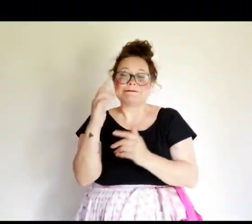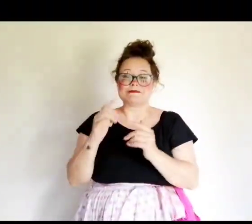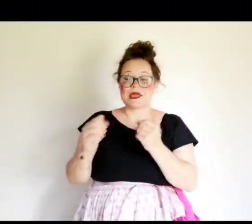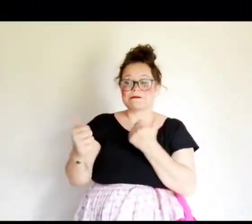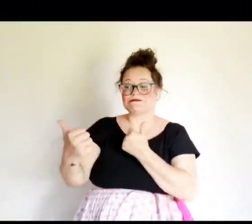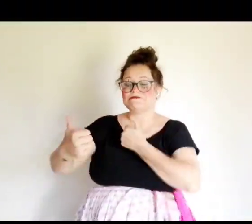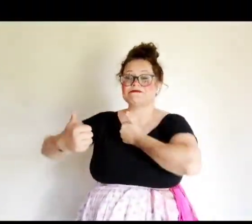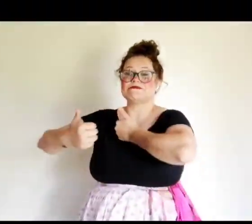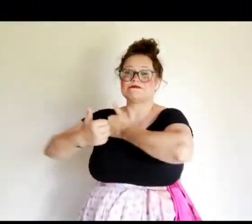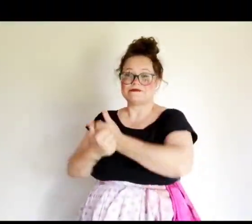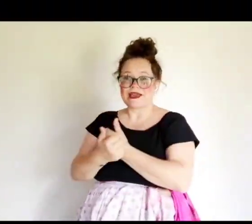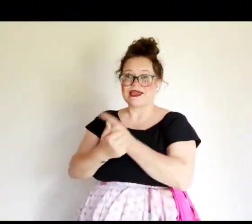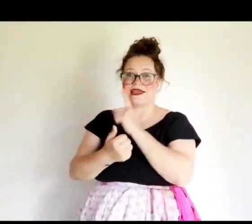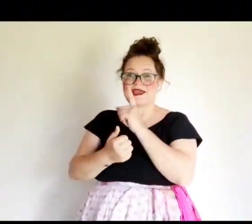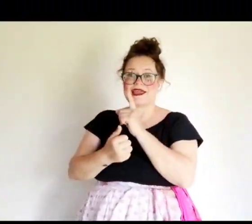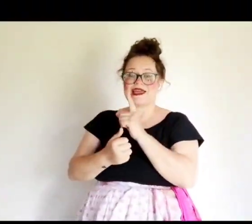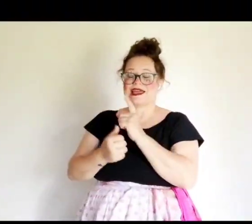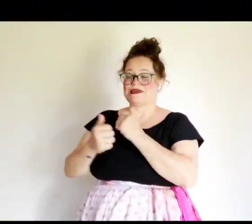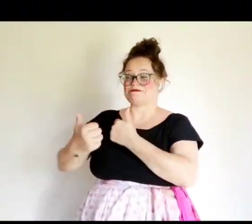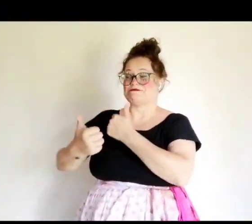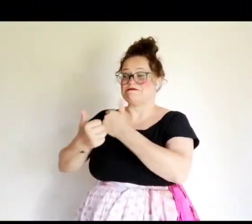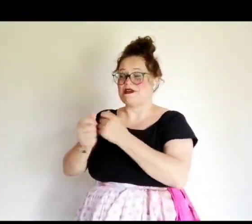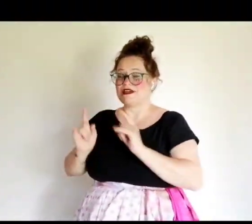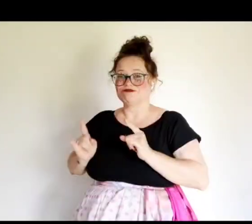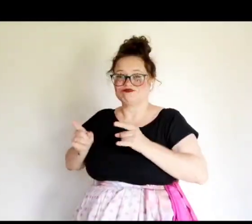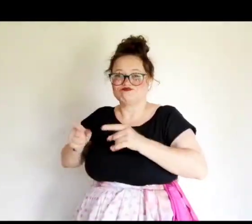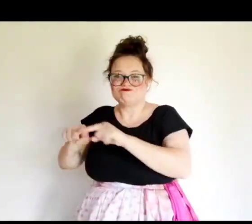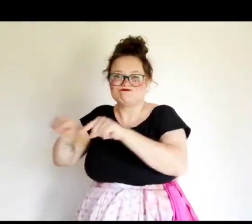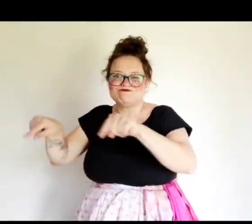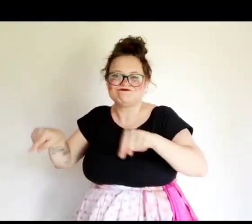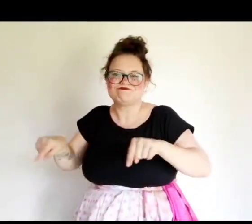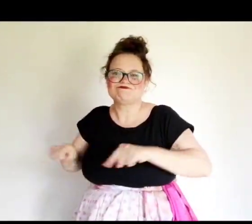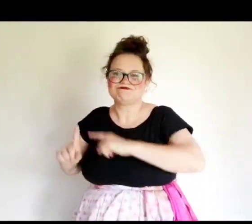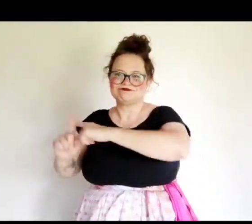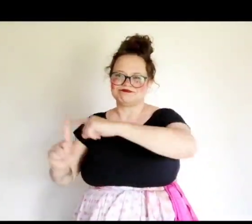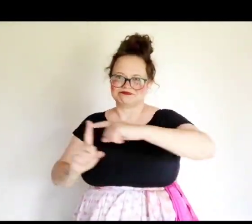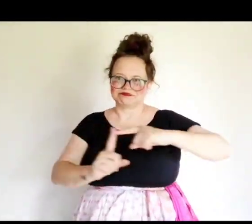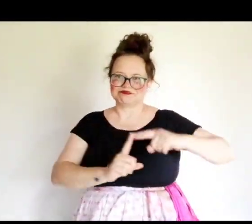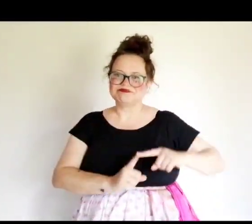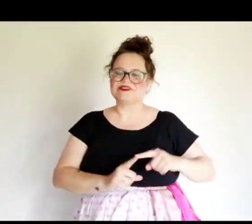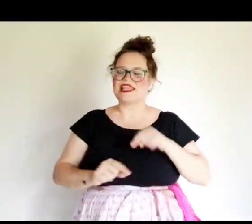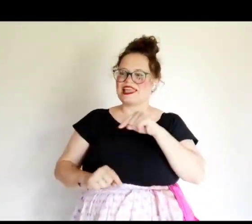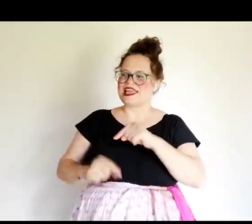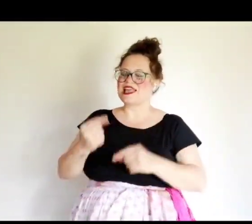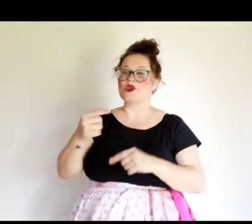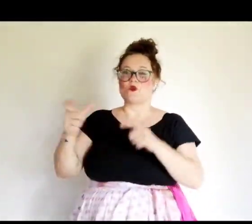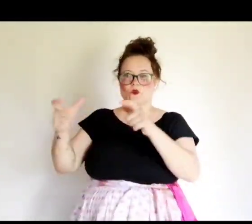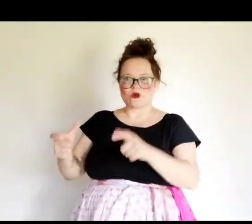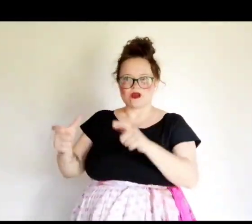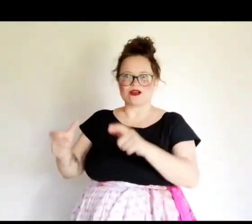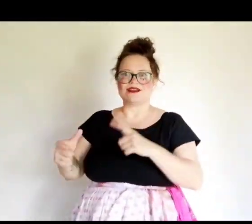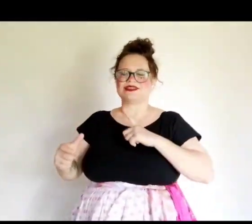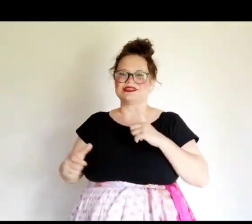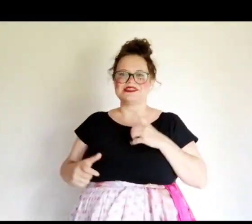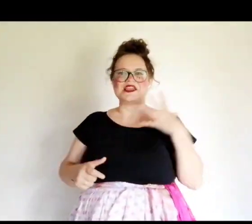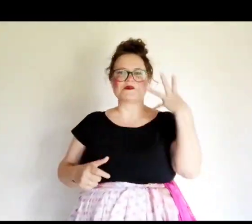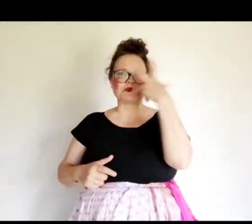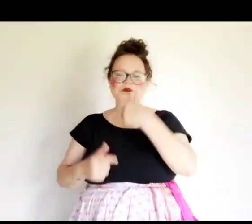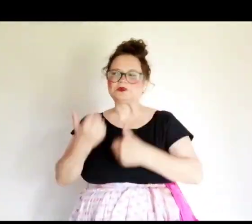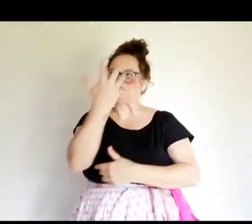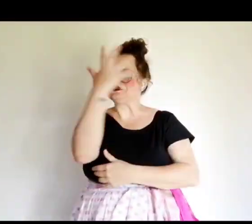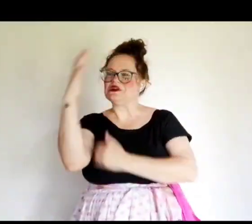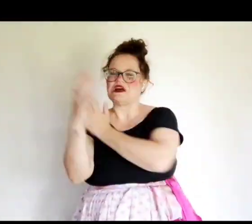cemitério, e que é o bosque da Igreja Santana, uma igreja bem antiga que tem lá, é linda, e o bosque é muito